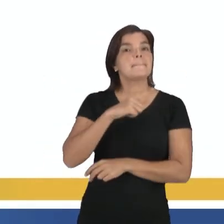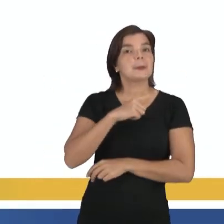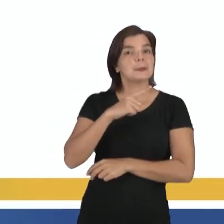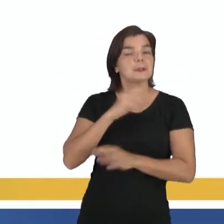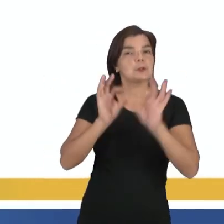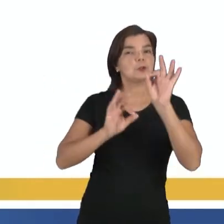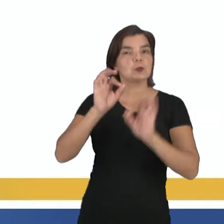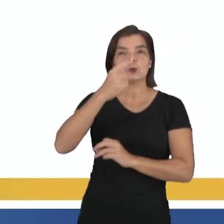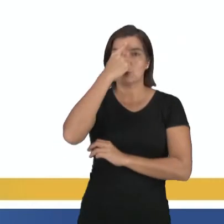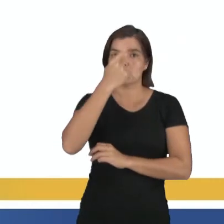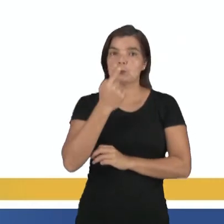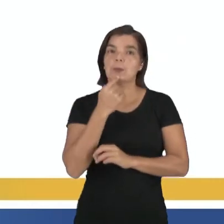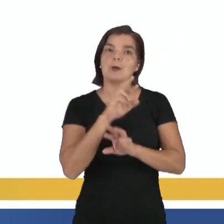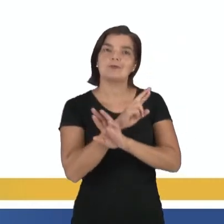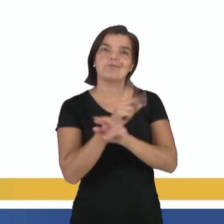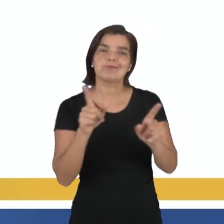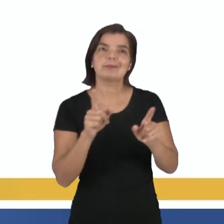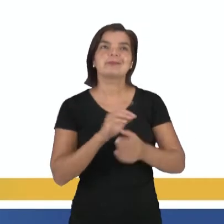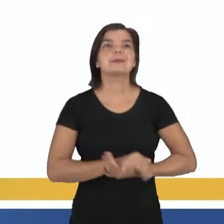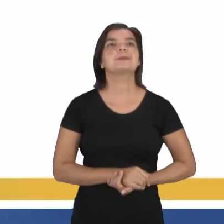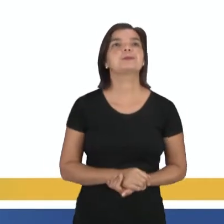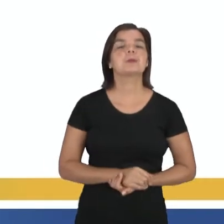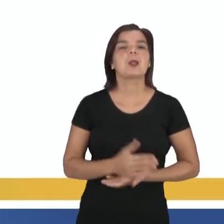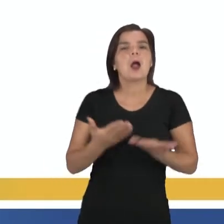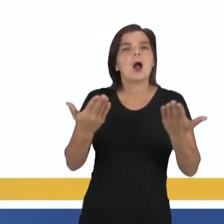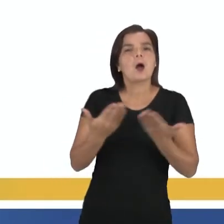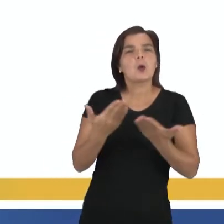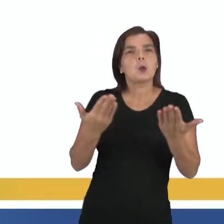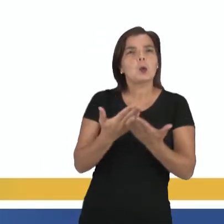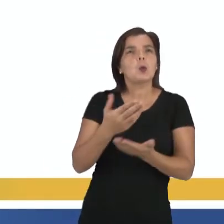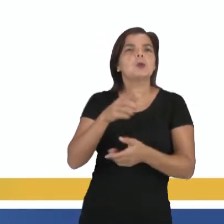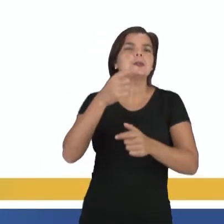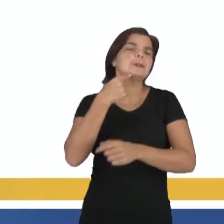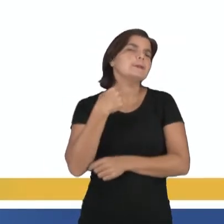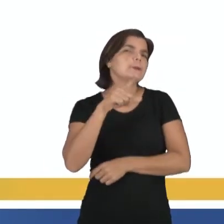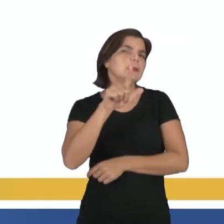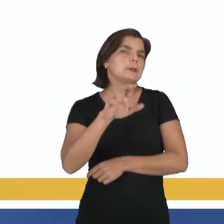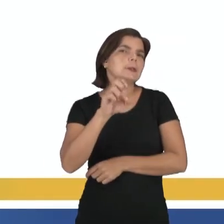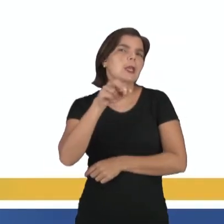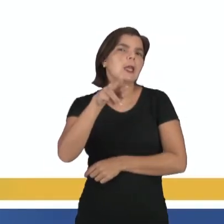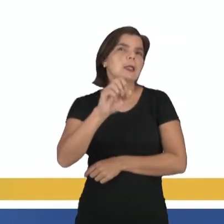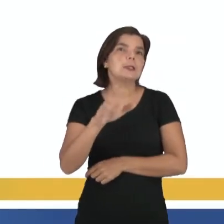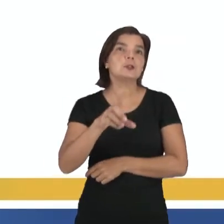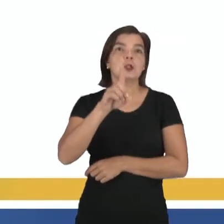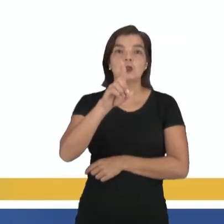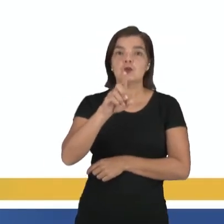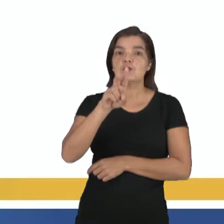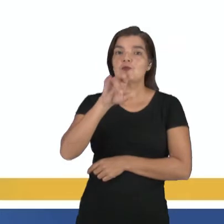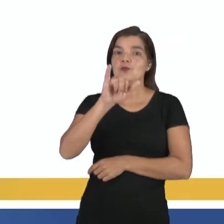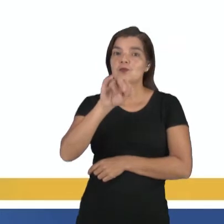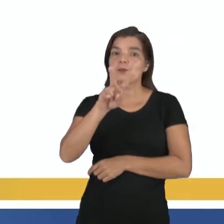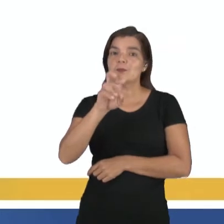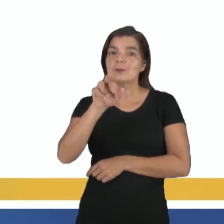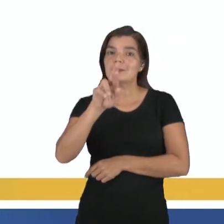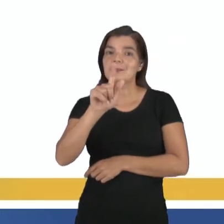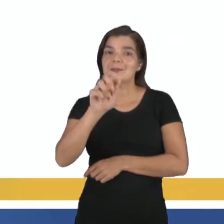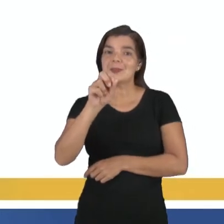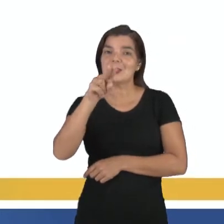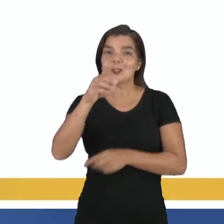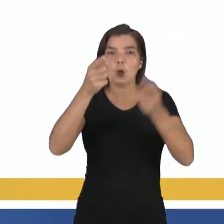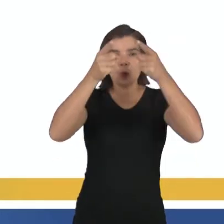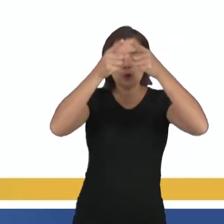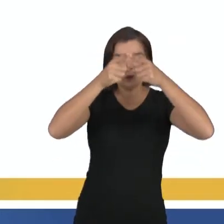a formação de imagens de formas diferentes. Então, vamos entender primeiro o tipo de lente divergente, que é